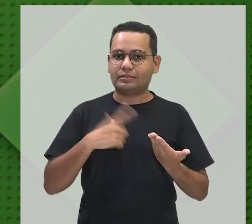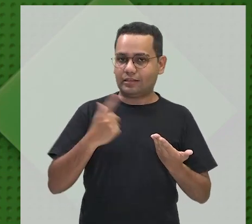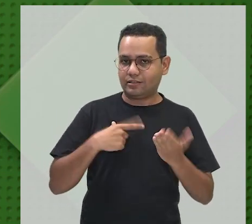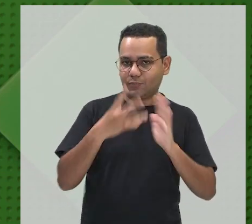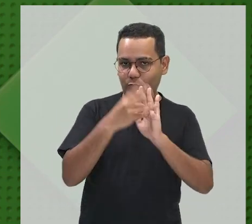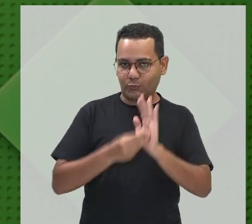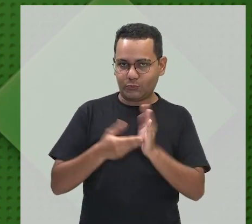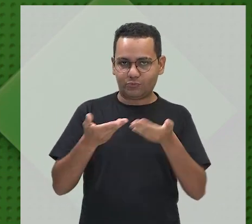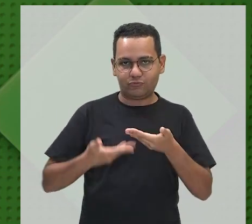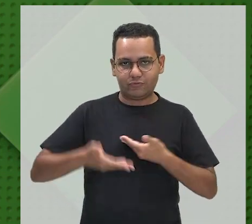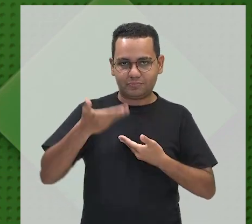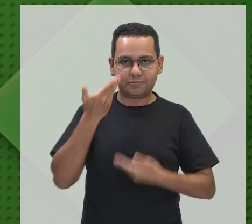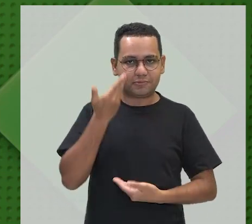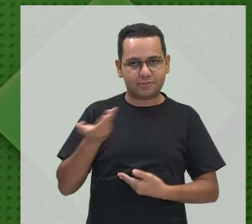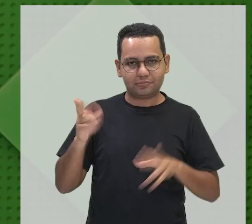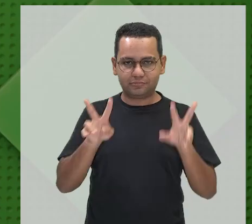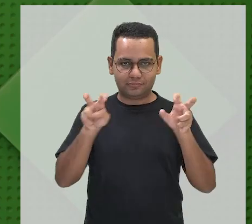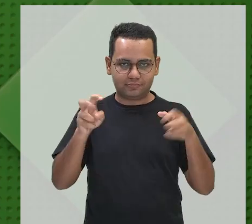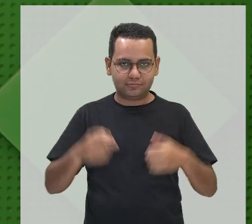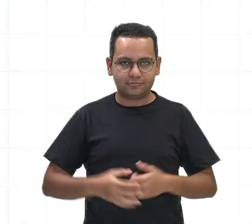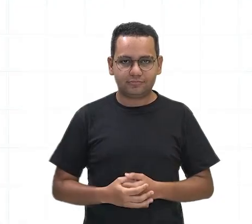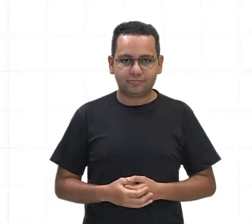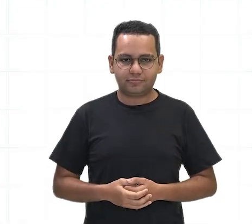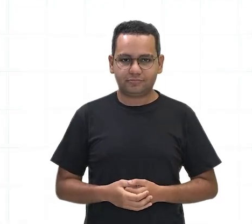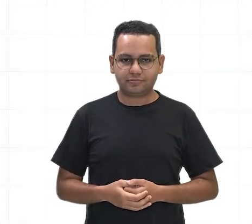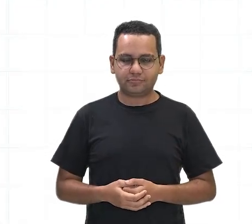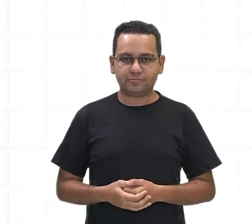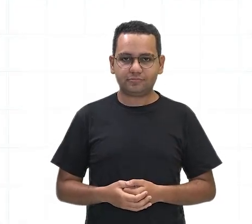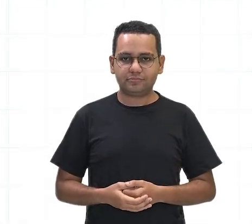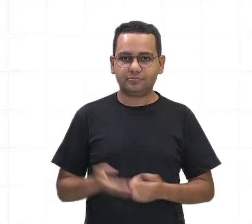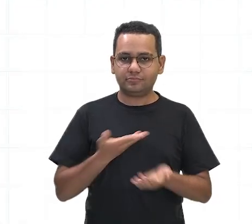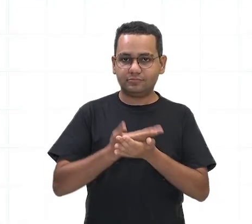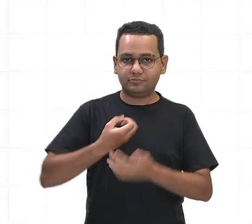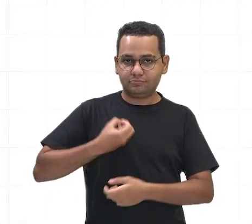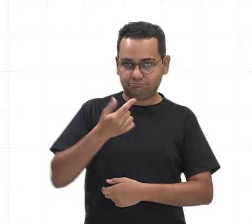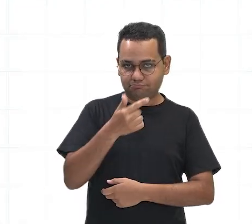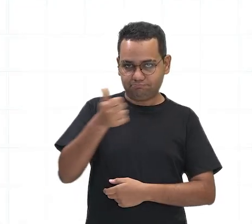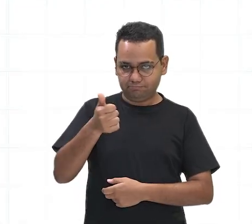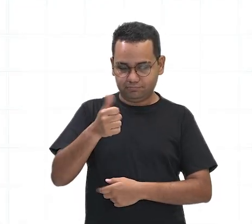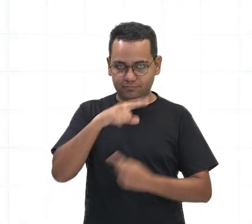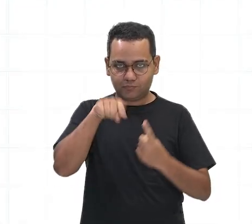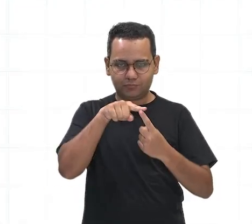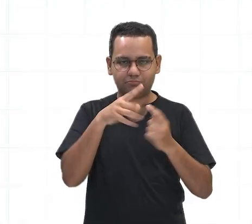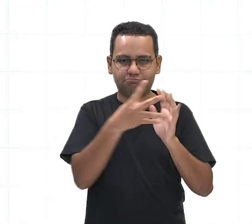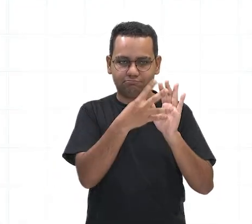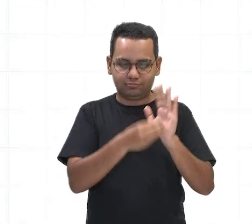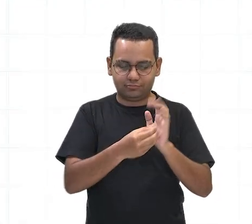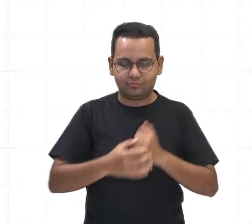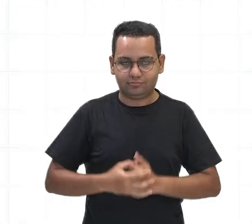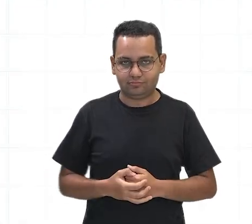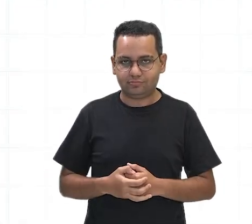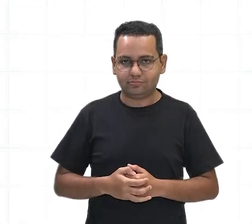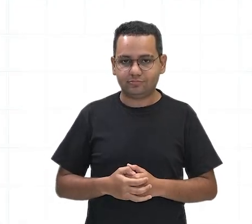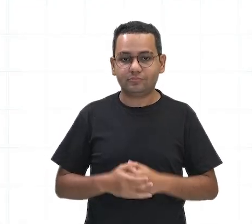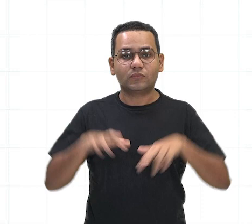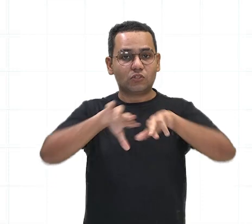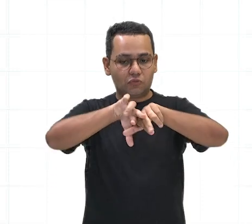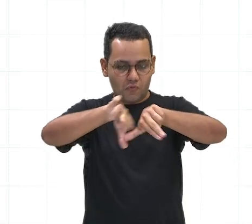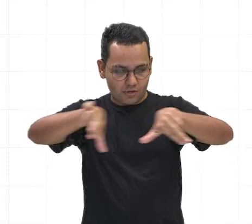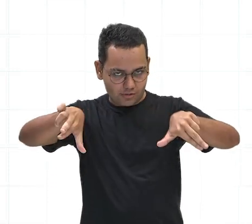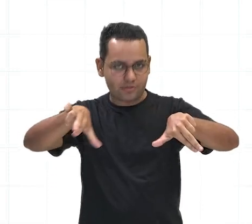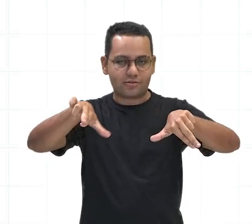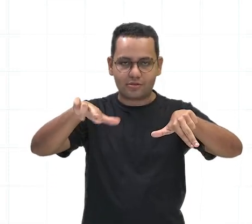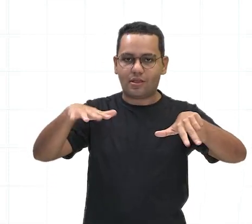alguns conteúdos de ciências. Então vamos observar o objeto de conhecimento da nossa aula. Nossa aula 21 traz aí como objeto de